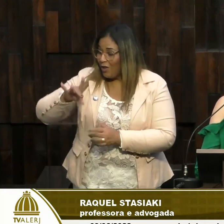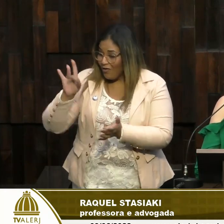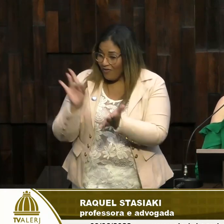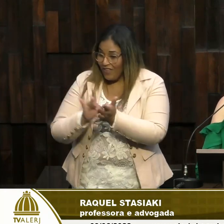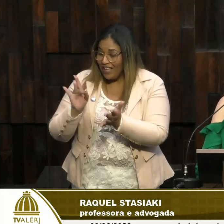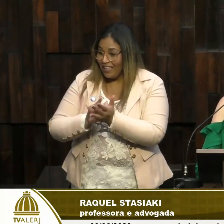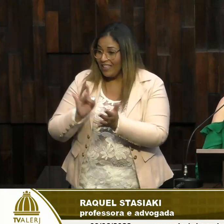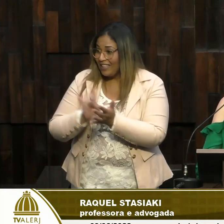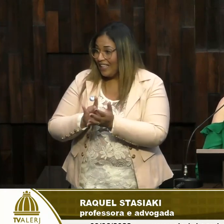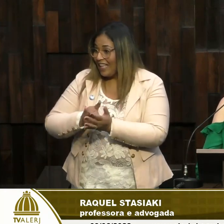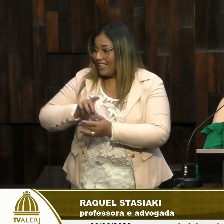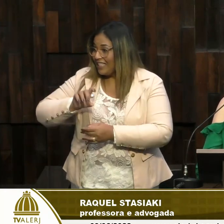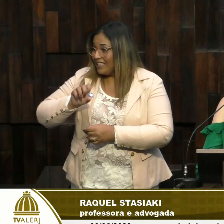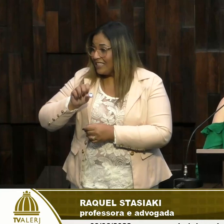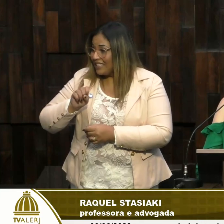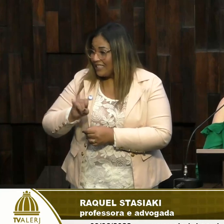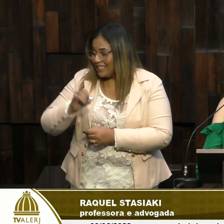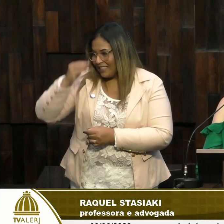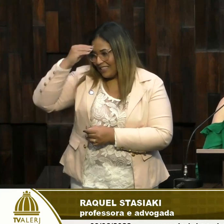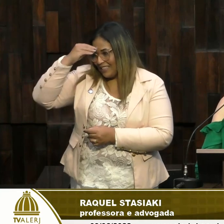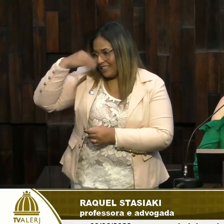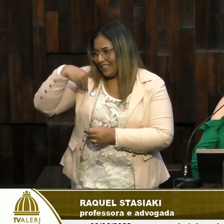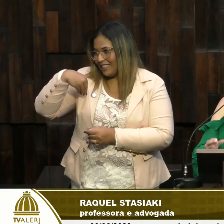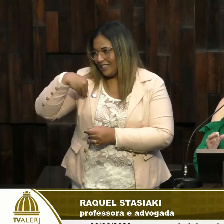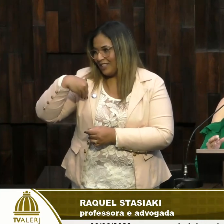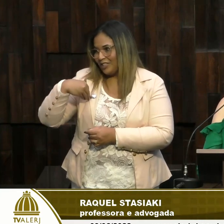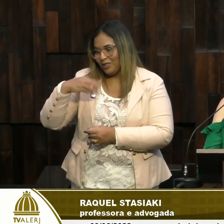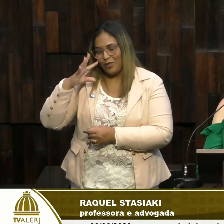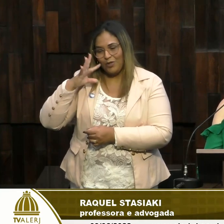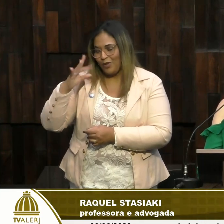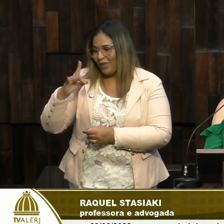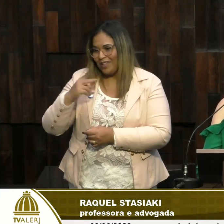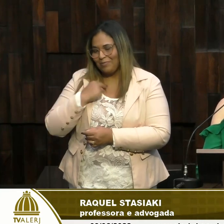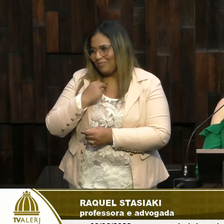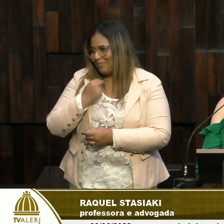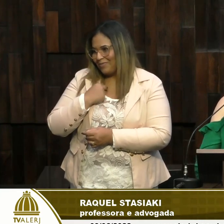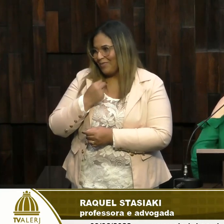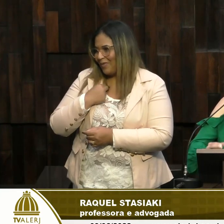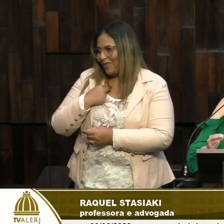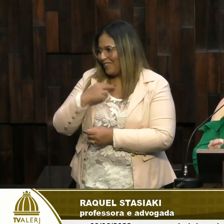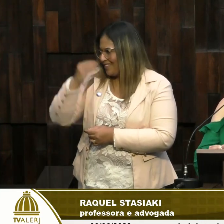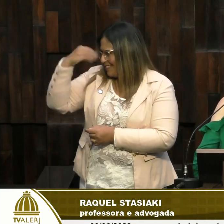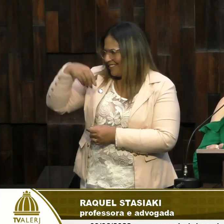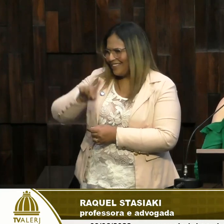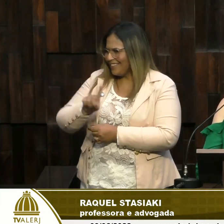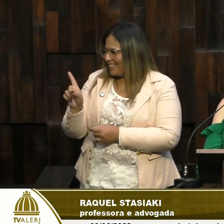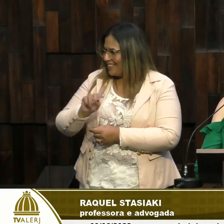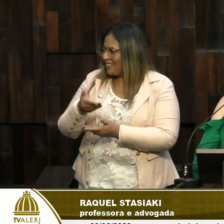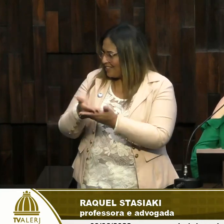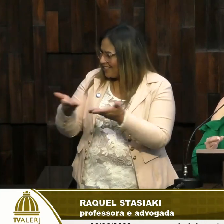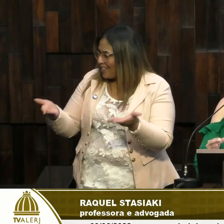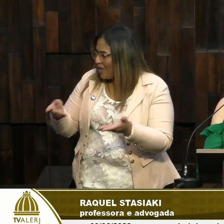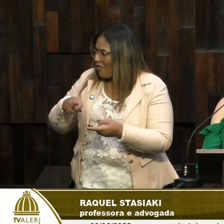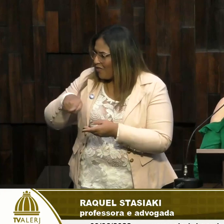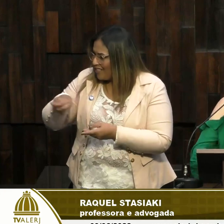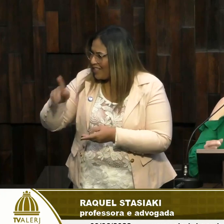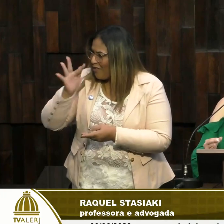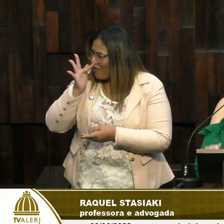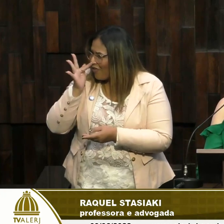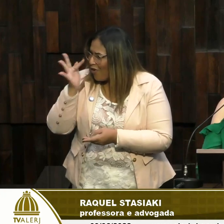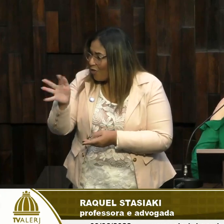impossível quando a gente desiste de sonhar. E vocês não desistem. Vocês são